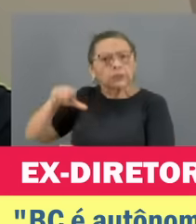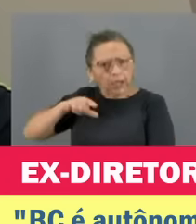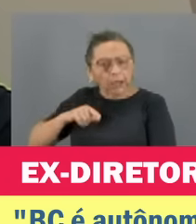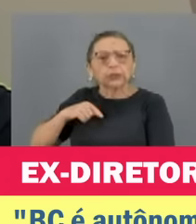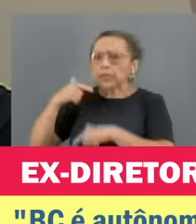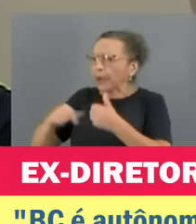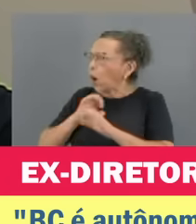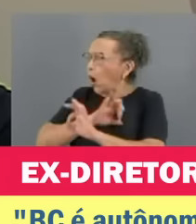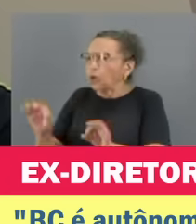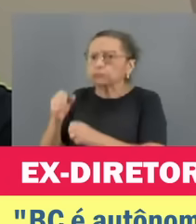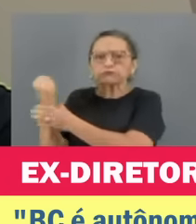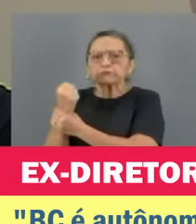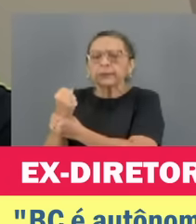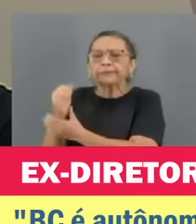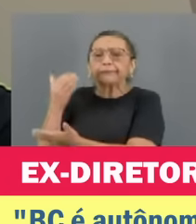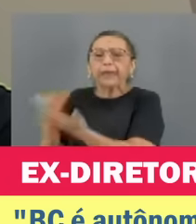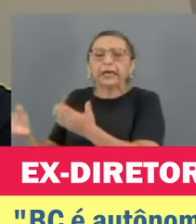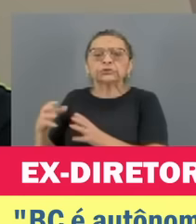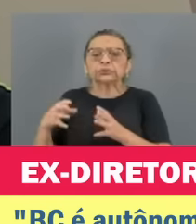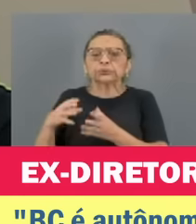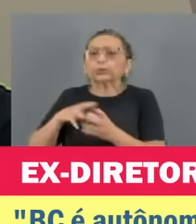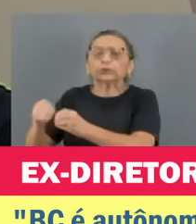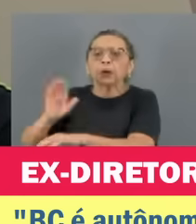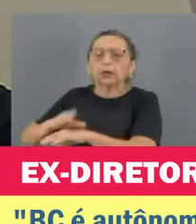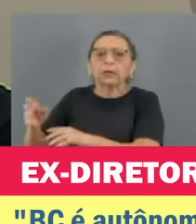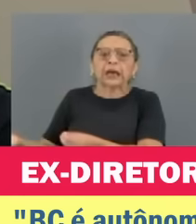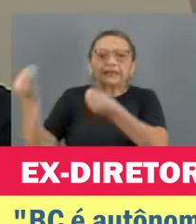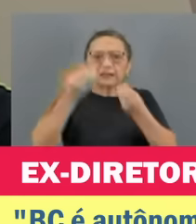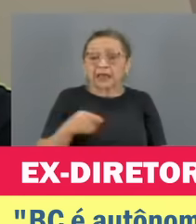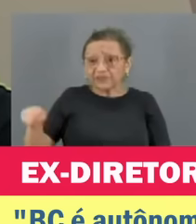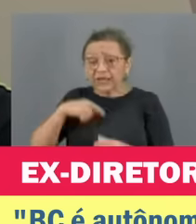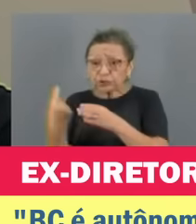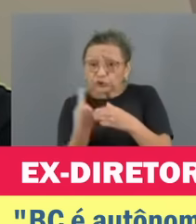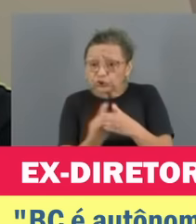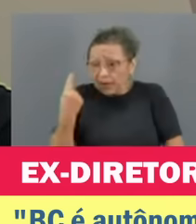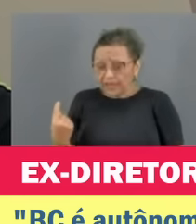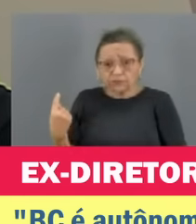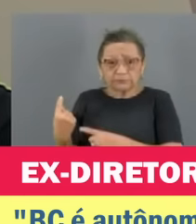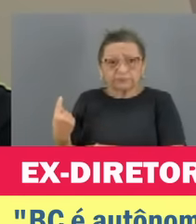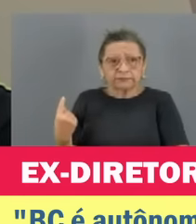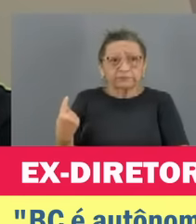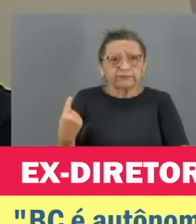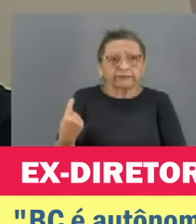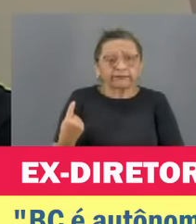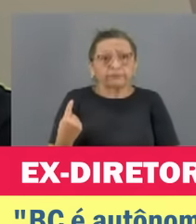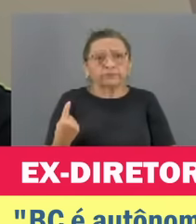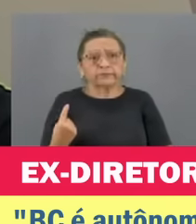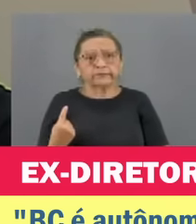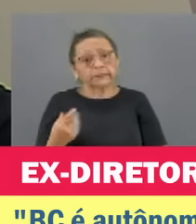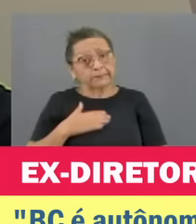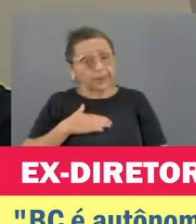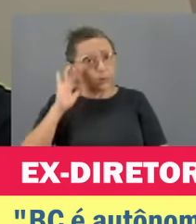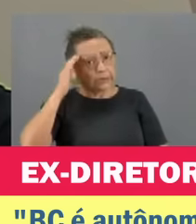centrais para o Estado, da órbita da administração pública inteiramente, né? Consagra o isolamento do Banco Central do resto da política econômica e, no meu